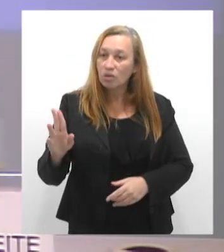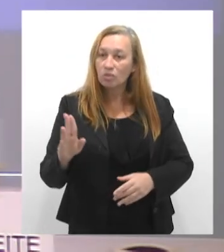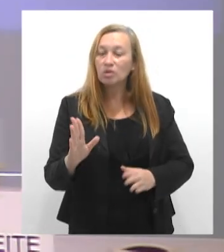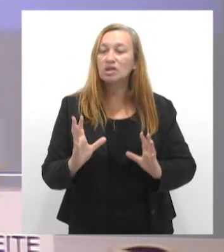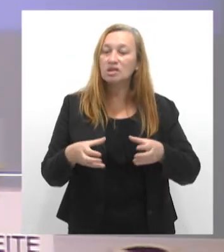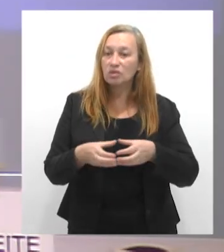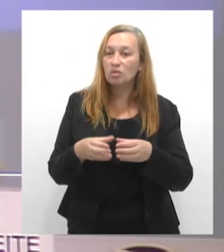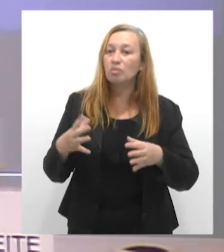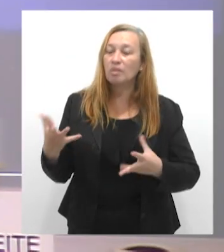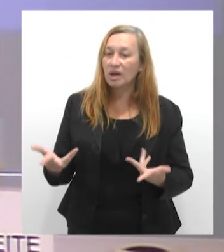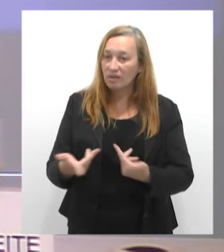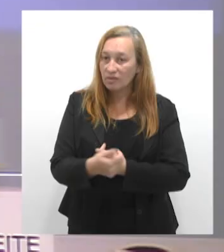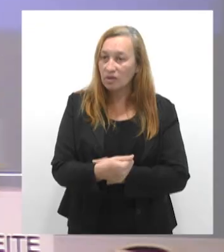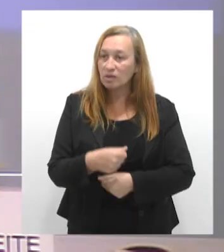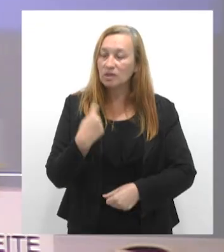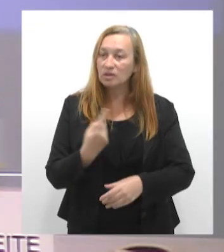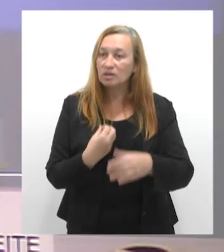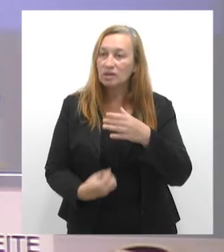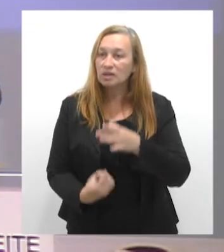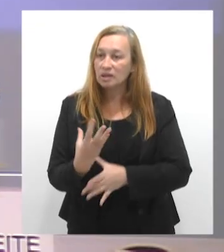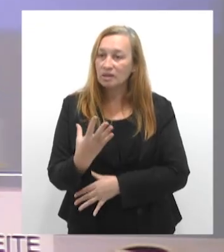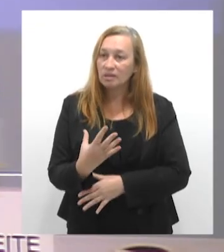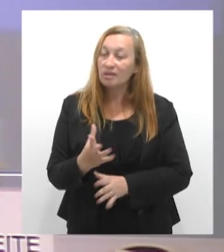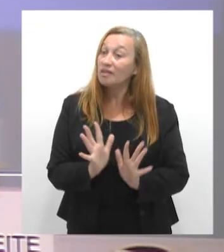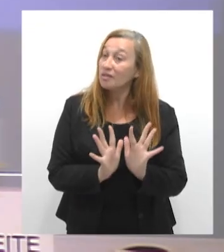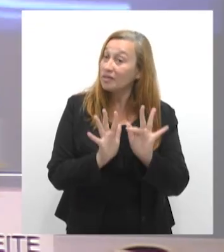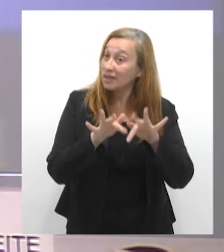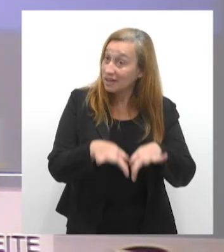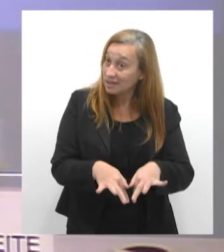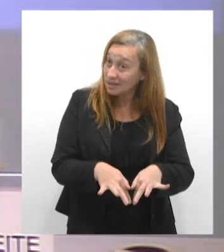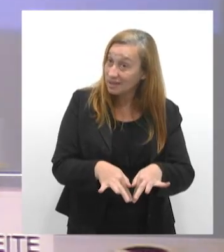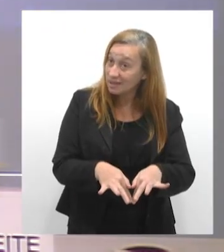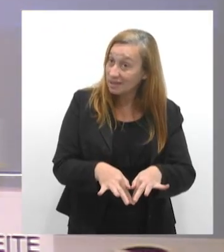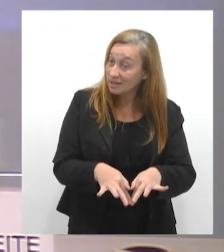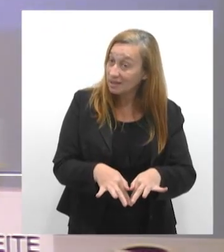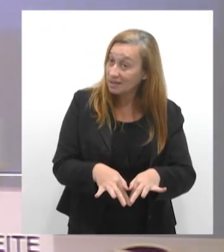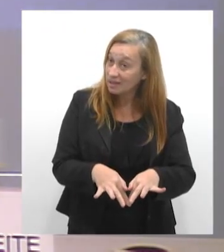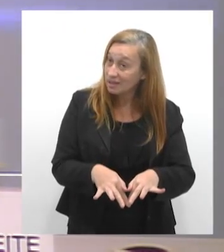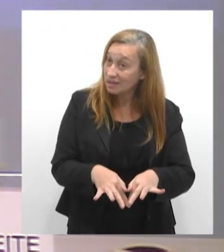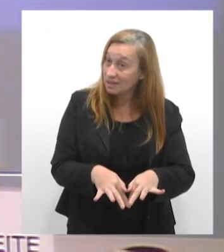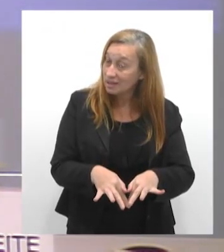equipe maravilhosa que nós construímos, encerrando, sem querer